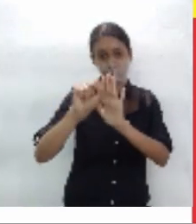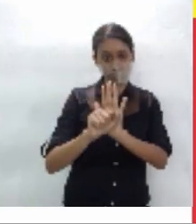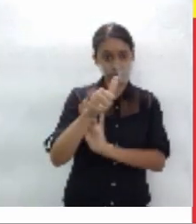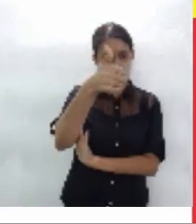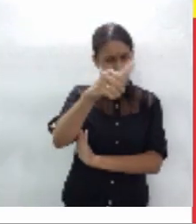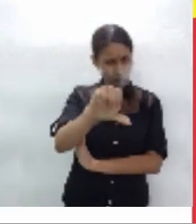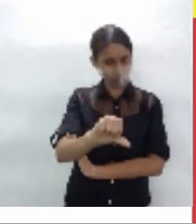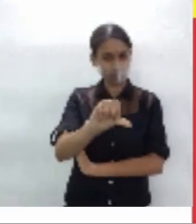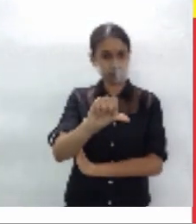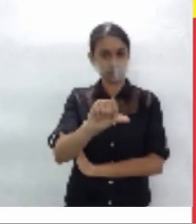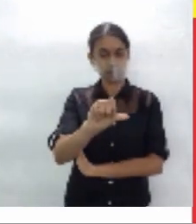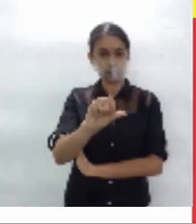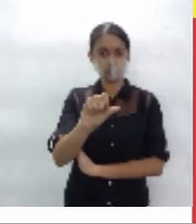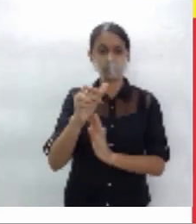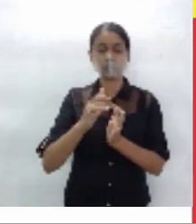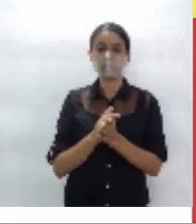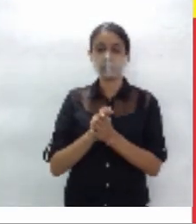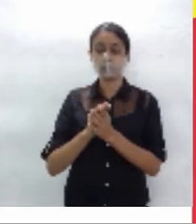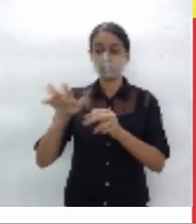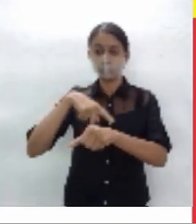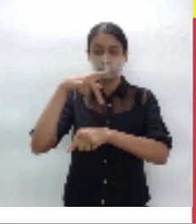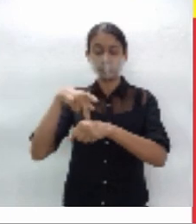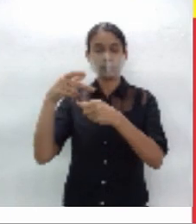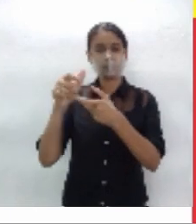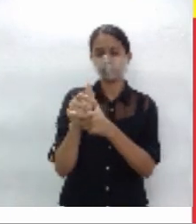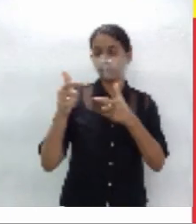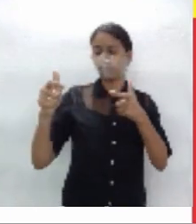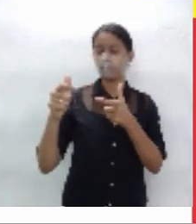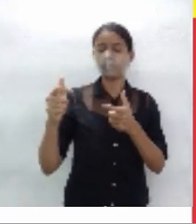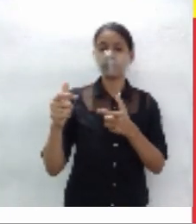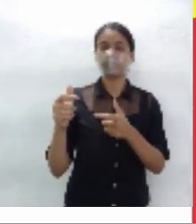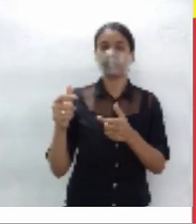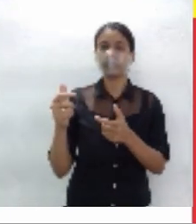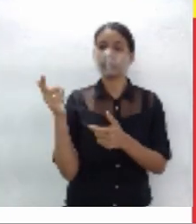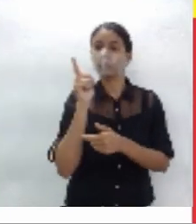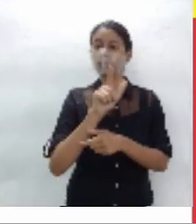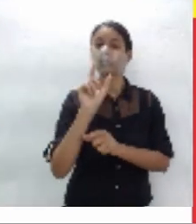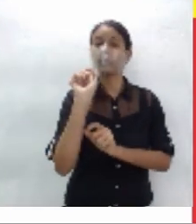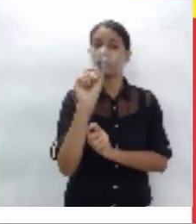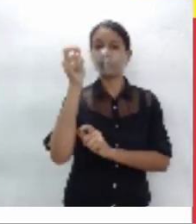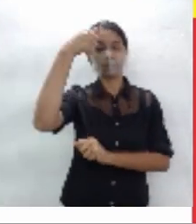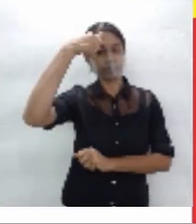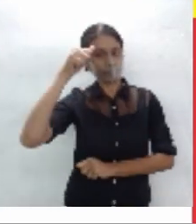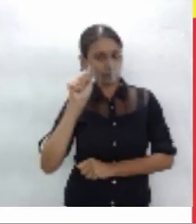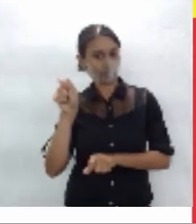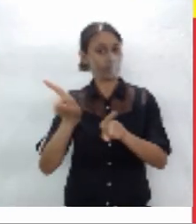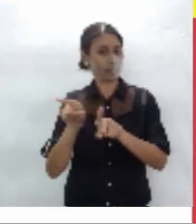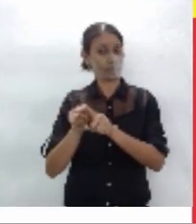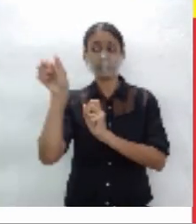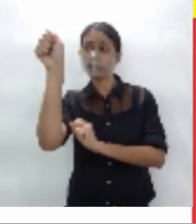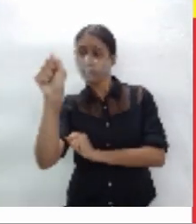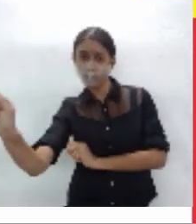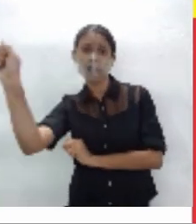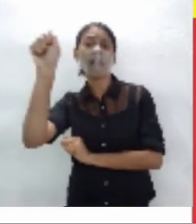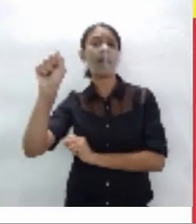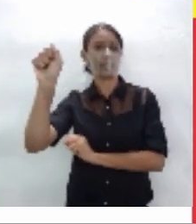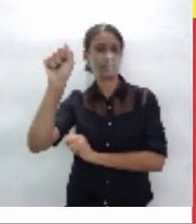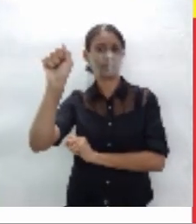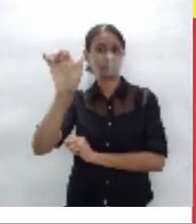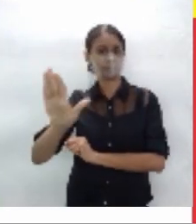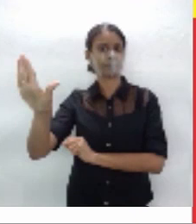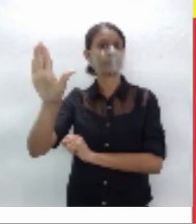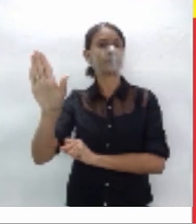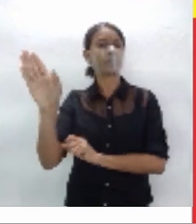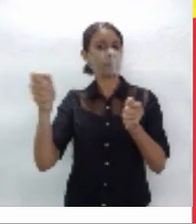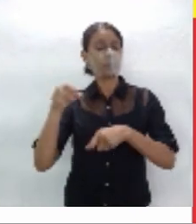final do século XIX, as grandes nações imperialistas haviam conquistado a África e a Ásia. Você está vendo aí no mapa?